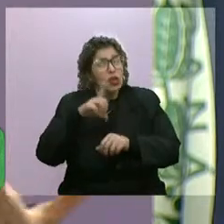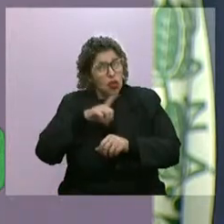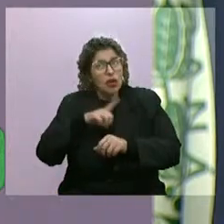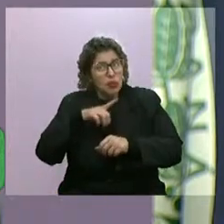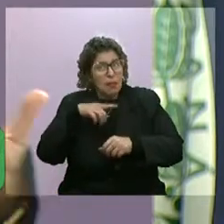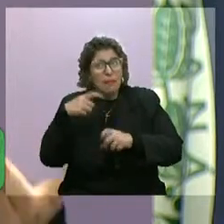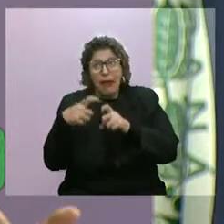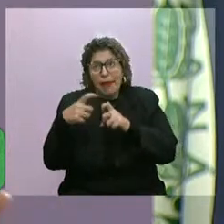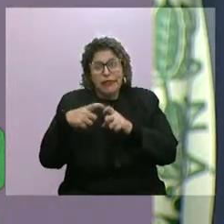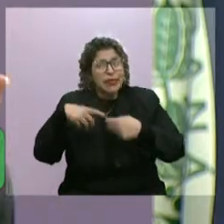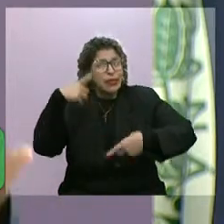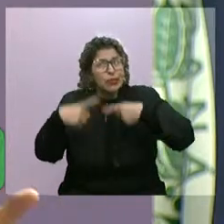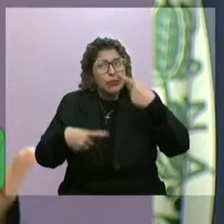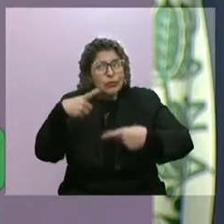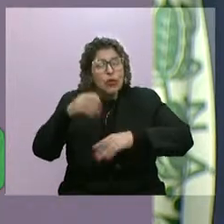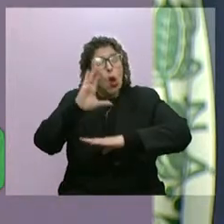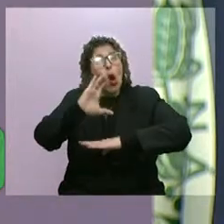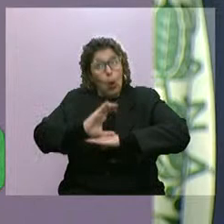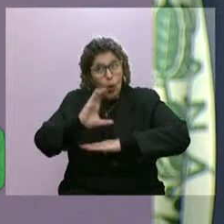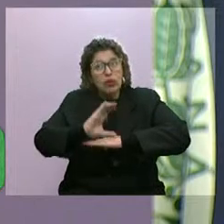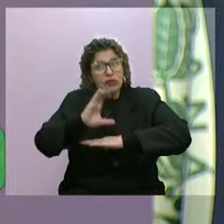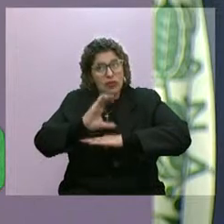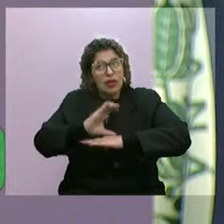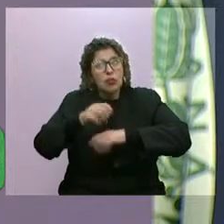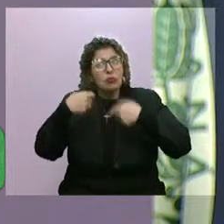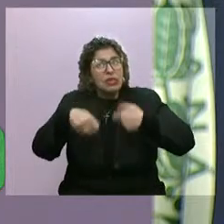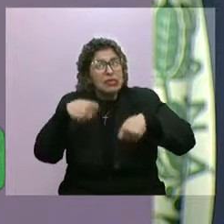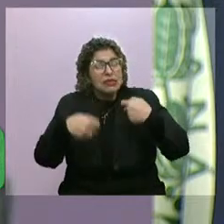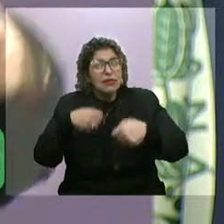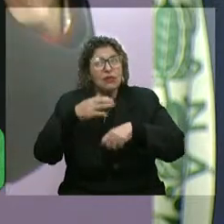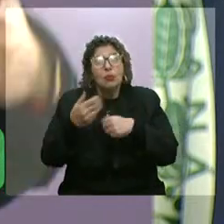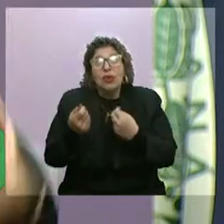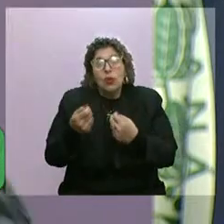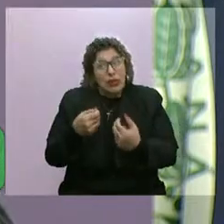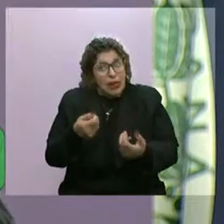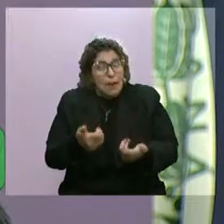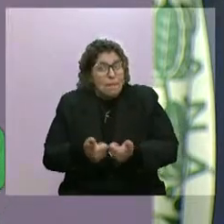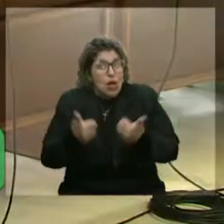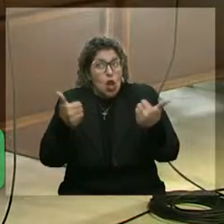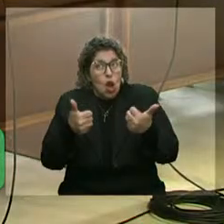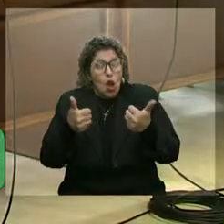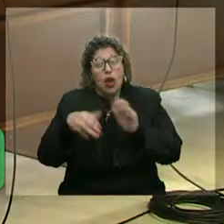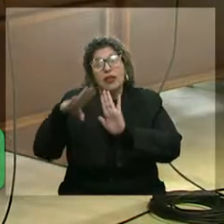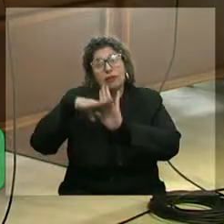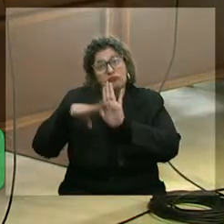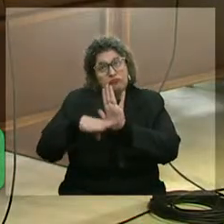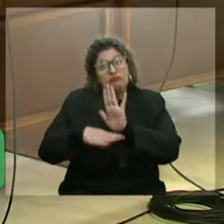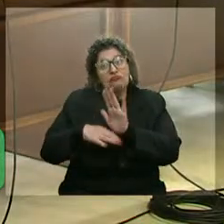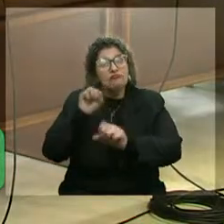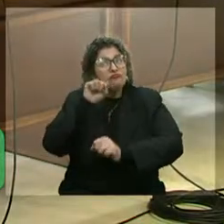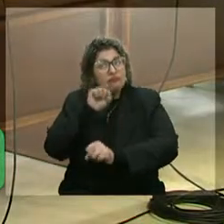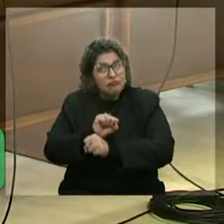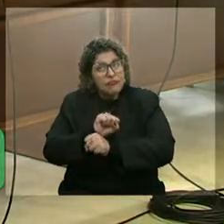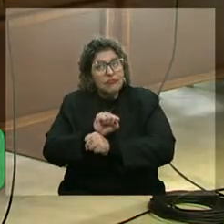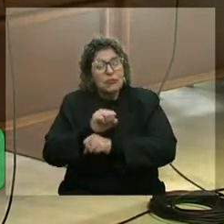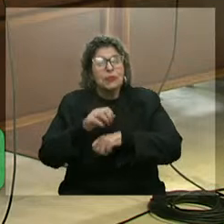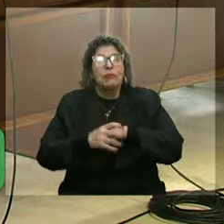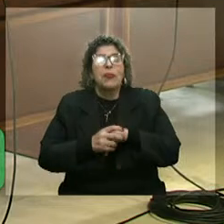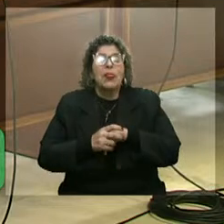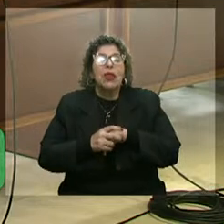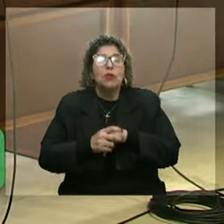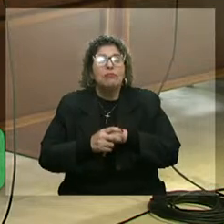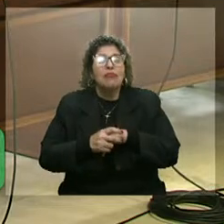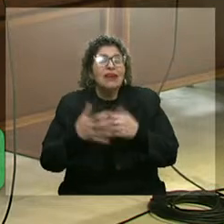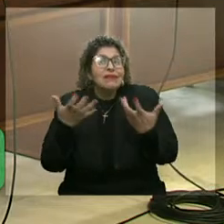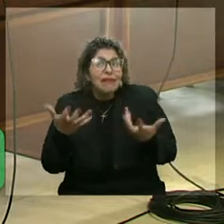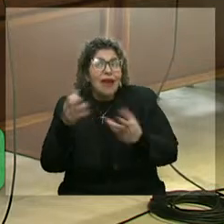que discutir, então o conselho tem que dizer o que é adequado do ponto de vista de protocolos de espera, mas esse é um